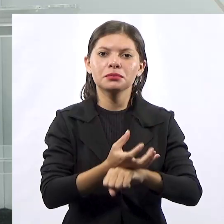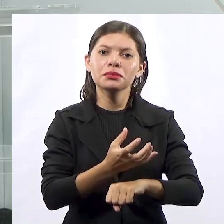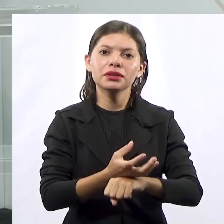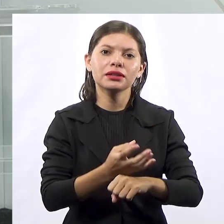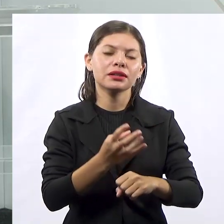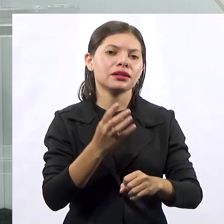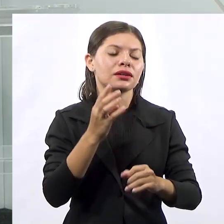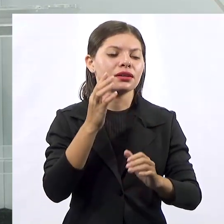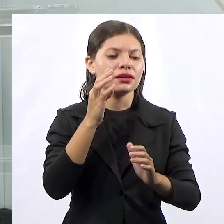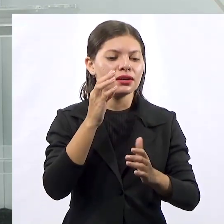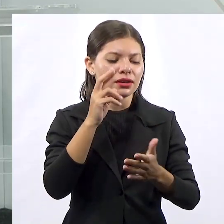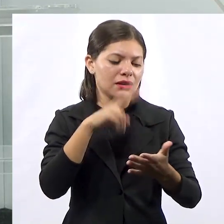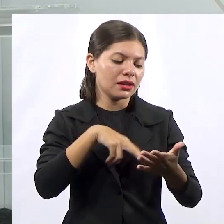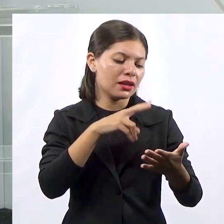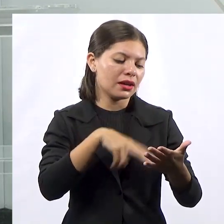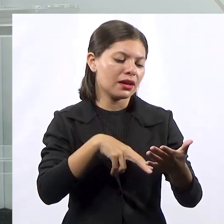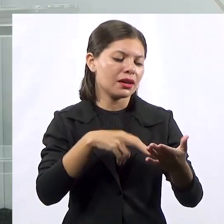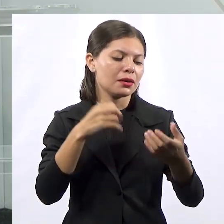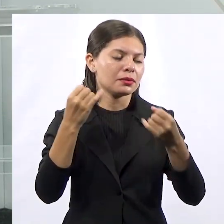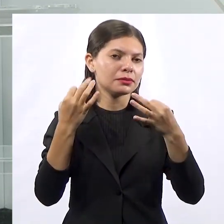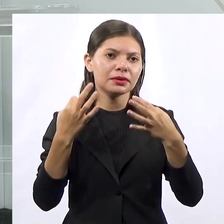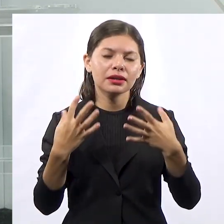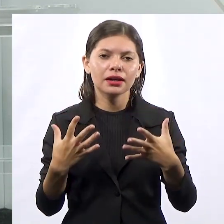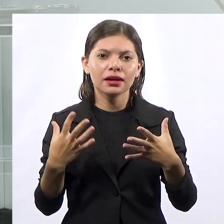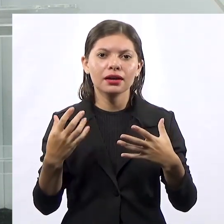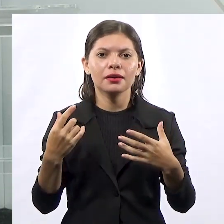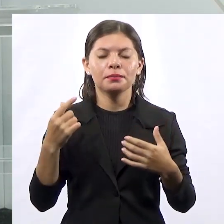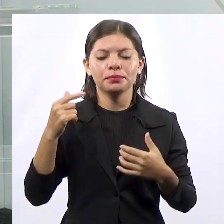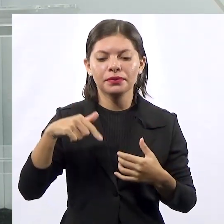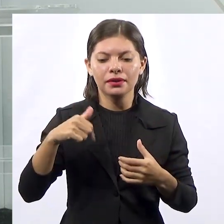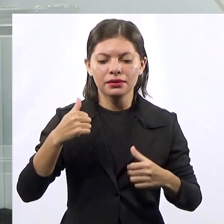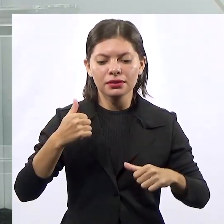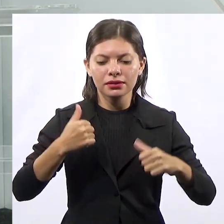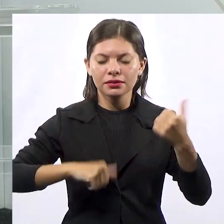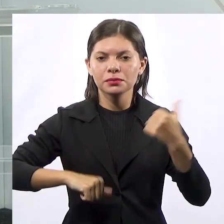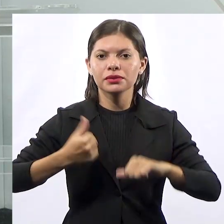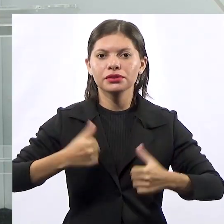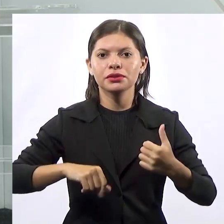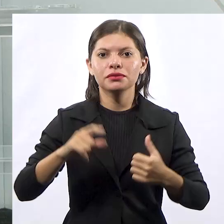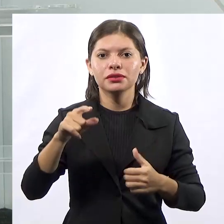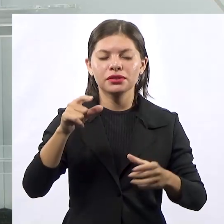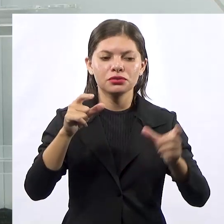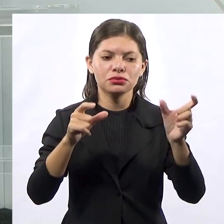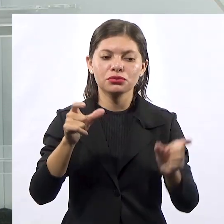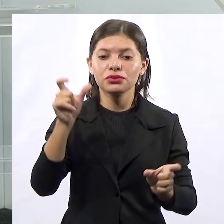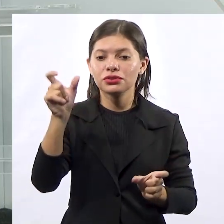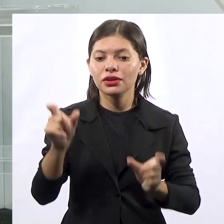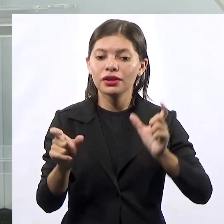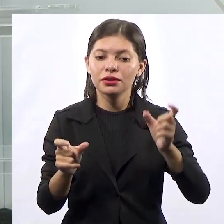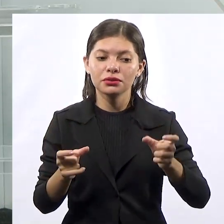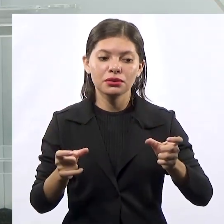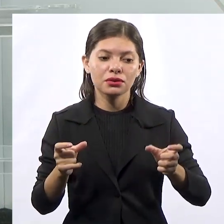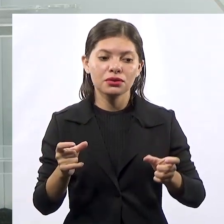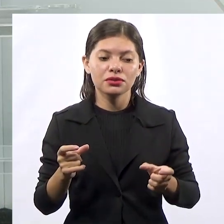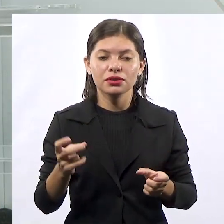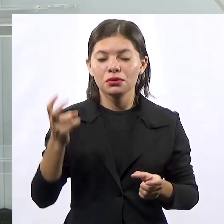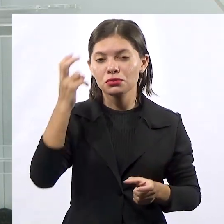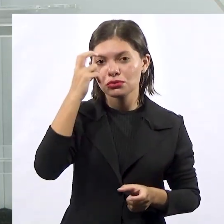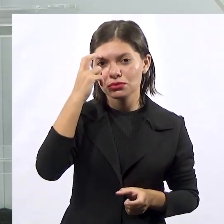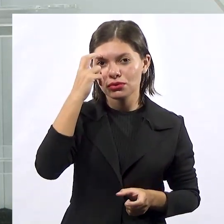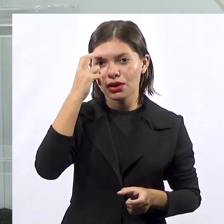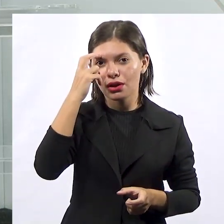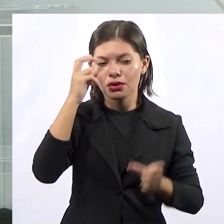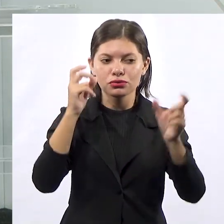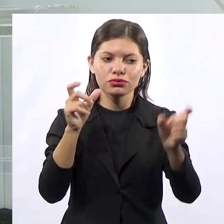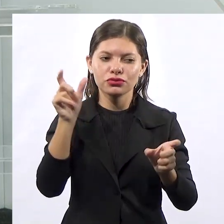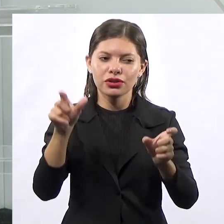ler para explicar, né, que nessa perspectiva de pesquisa você considerou o sujeito como ser, né, histórico, cultural,